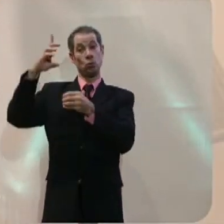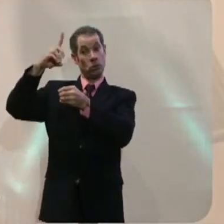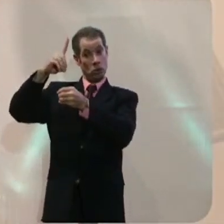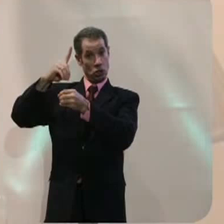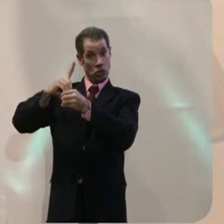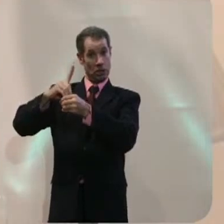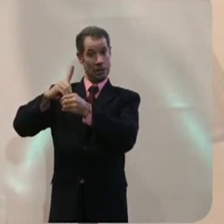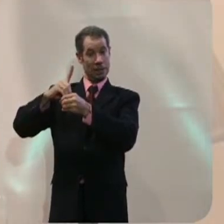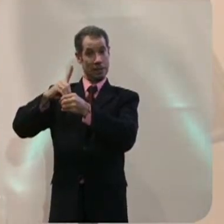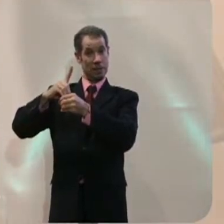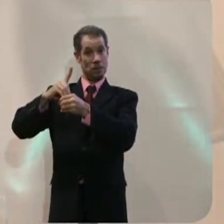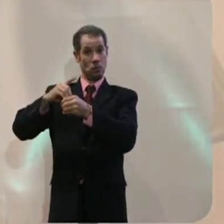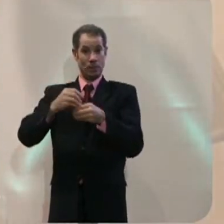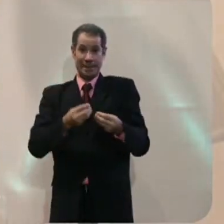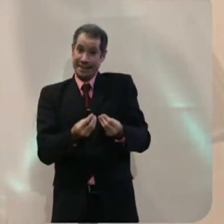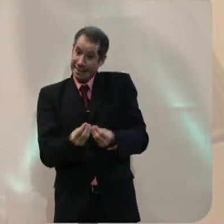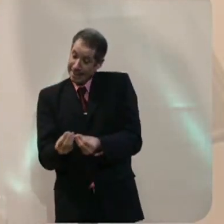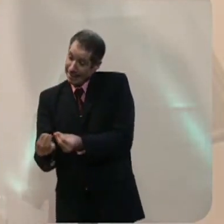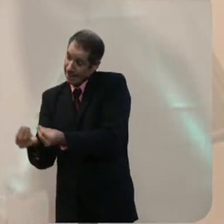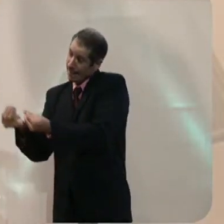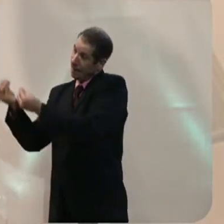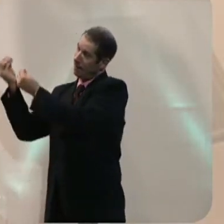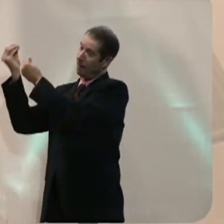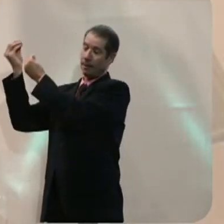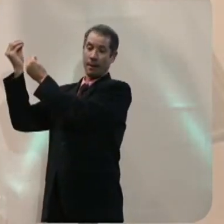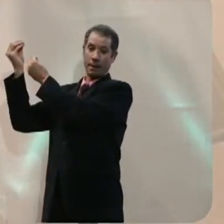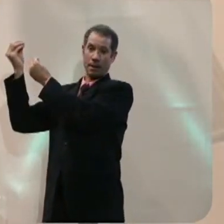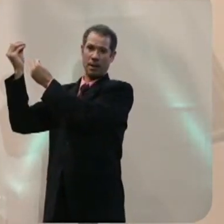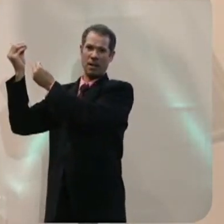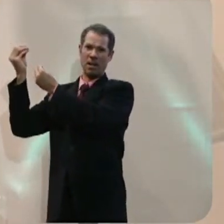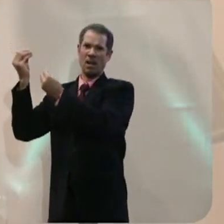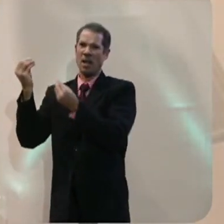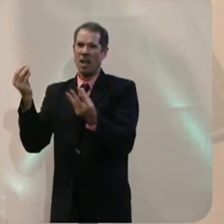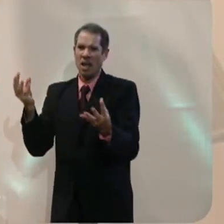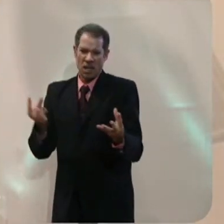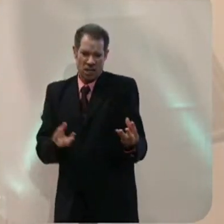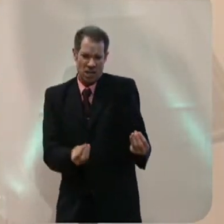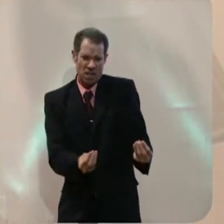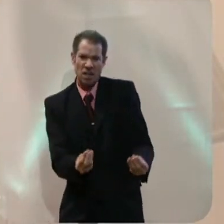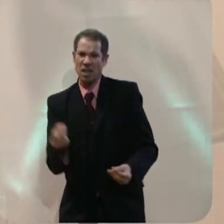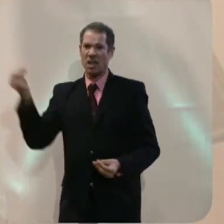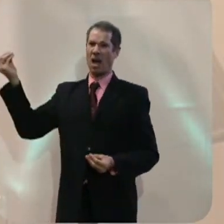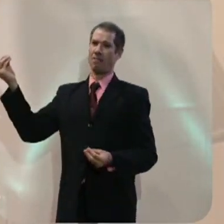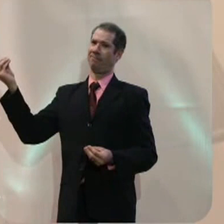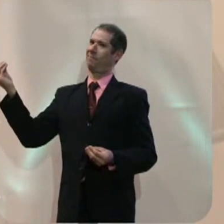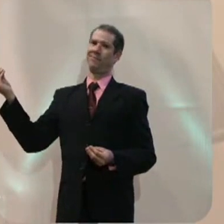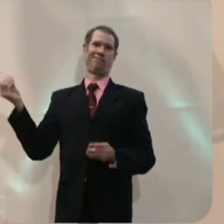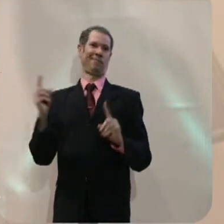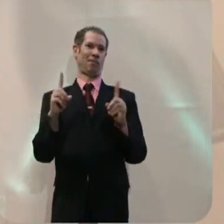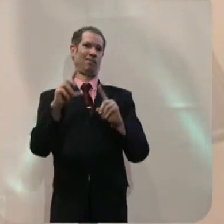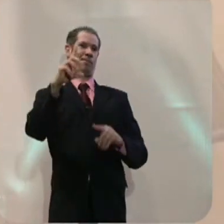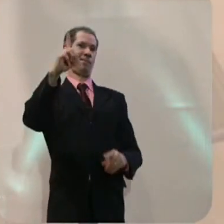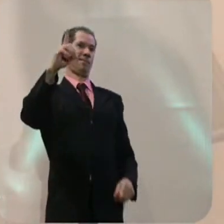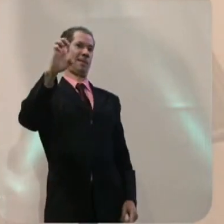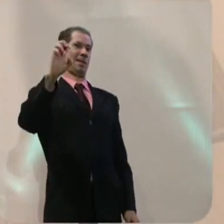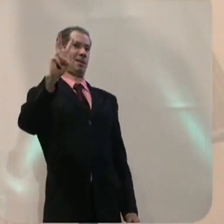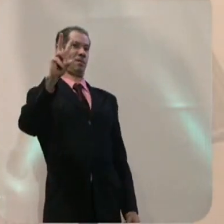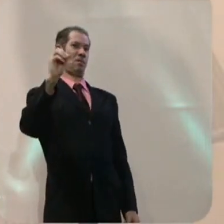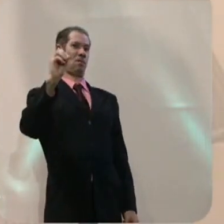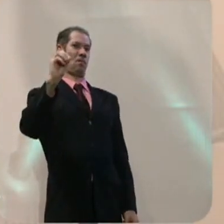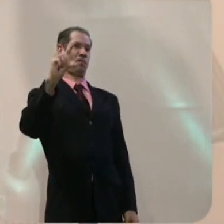dízimo se entrega. A gente não dá o dízimo, a gente entrega. E mais, o dízimo não